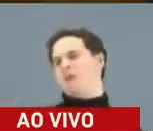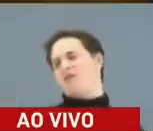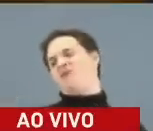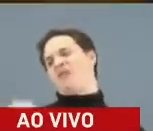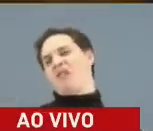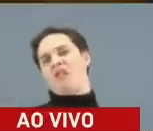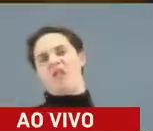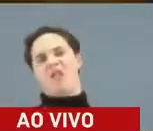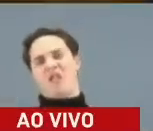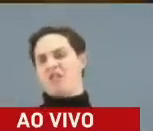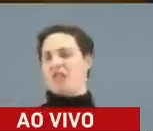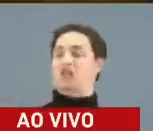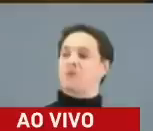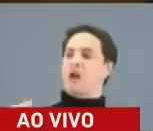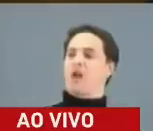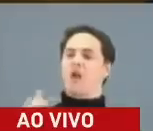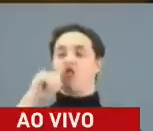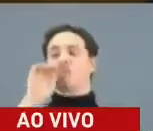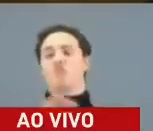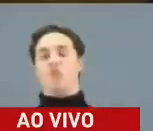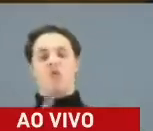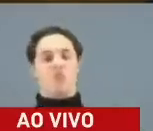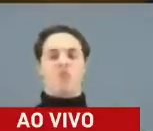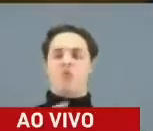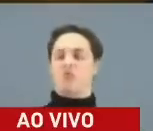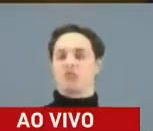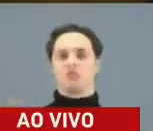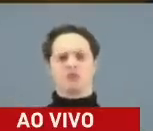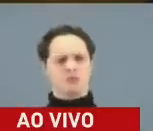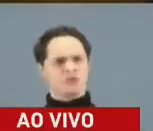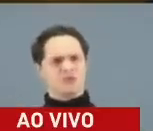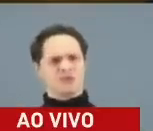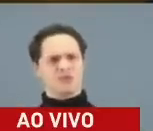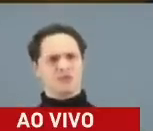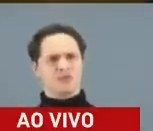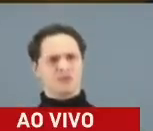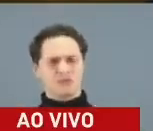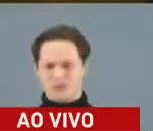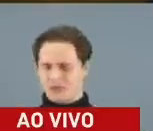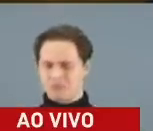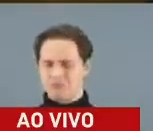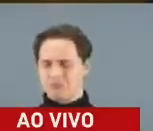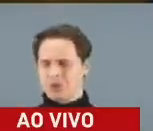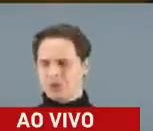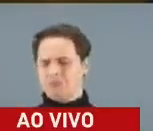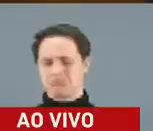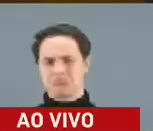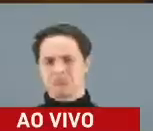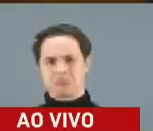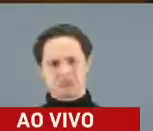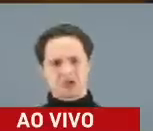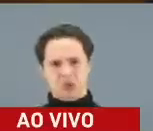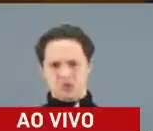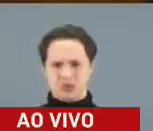não sei quem, para ouvir esposa do depoente aqui presente. E quando a gente vai ver, tá, mas se tiver